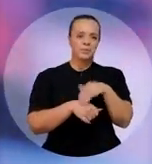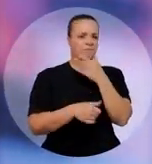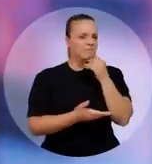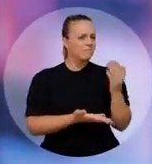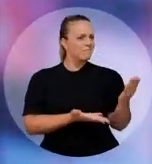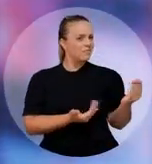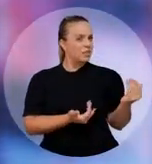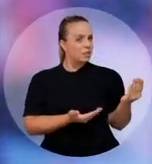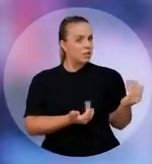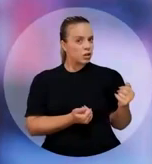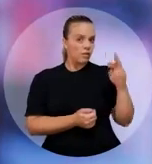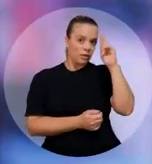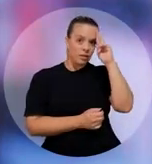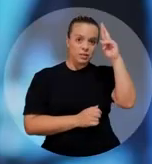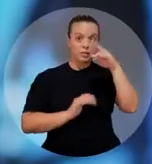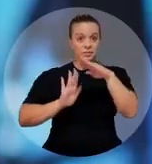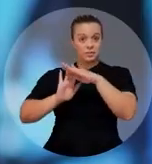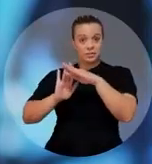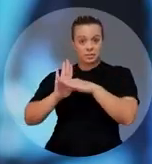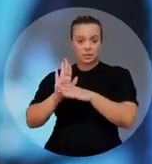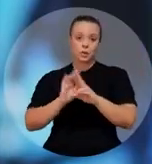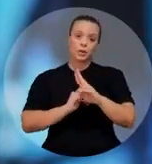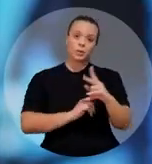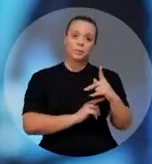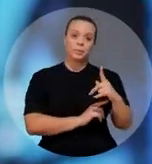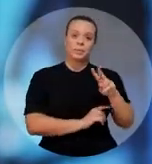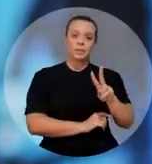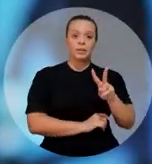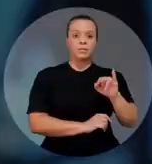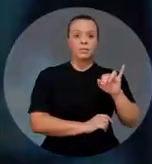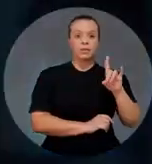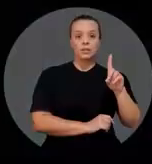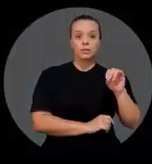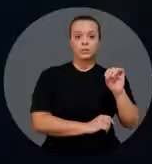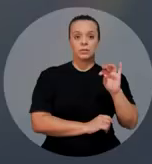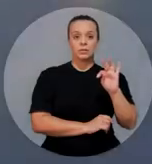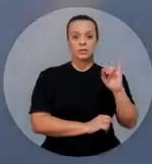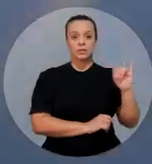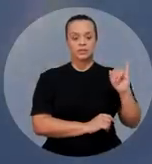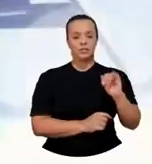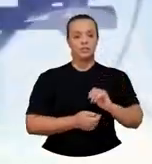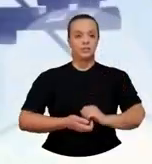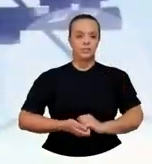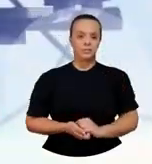jovem realizador, diretor e roteirista PV Vidotti.